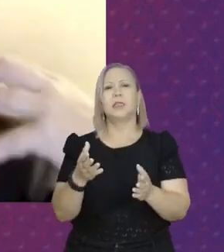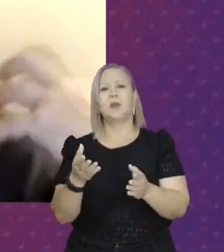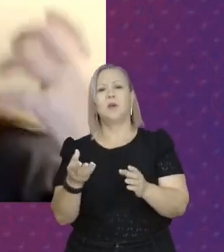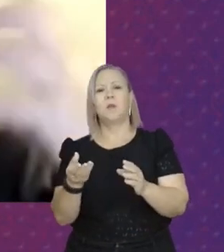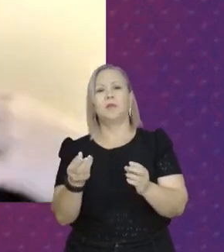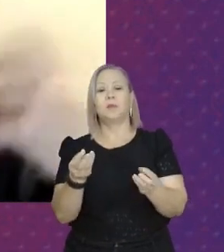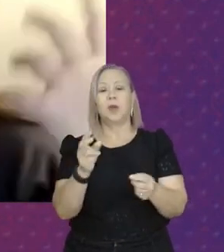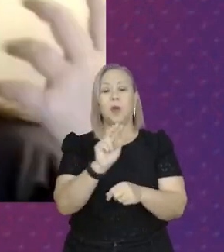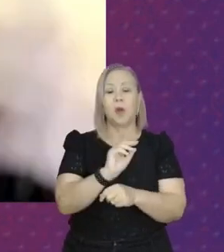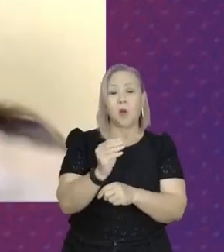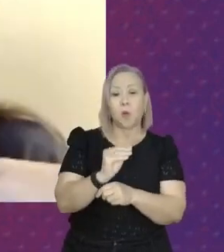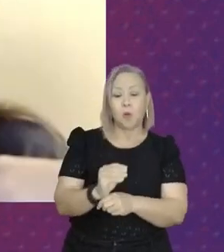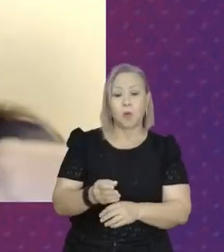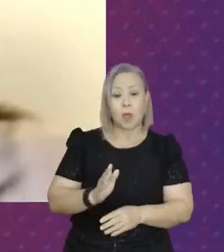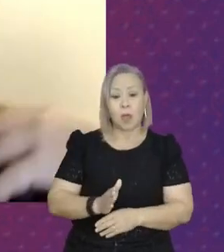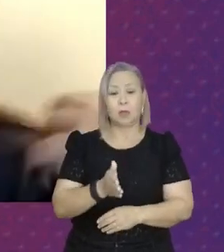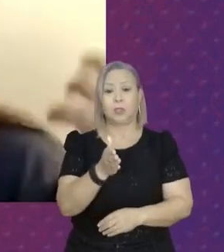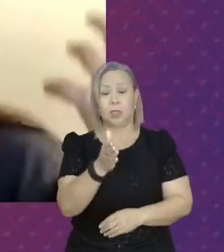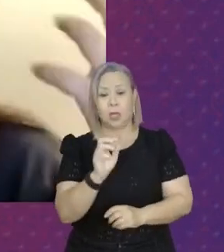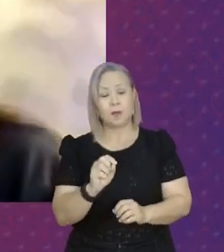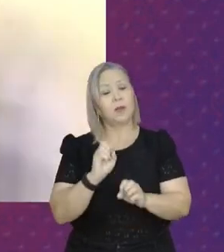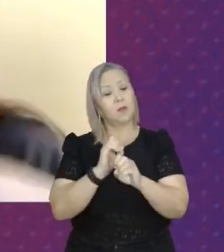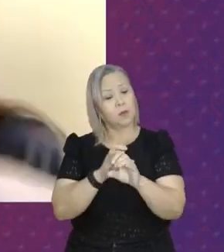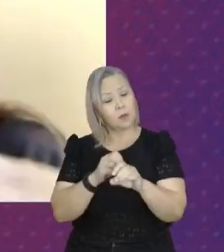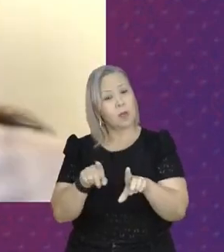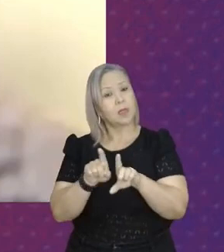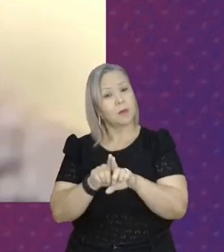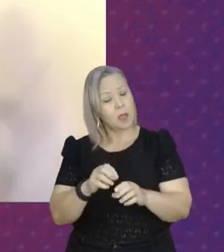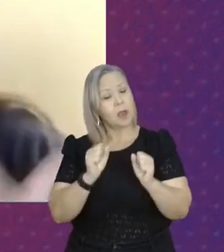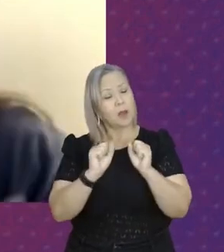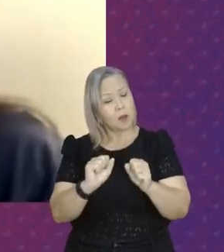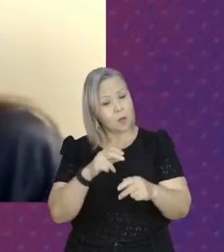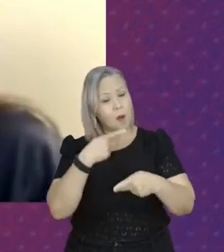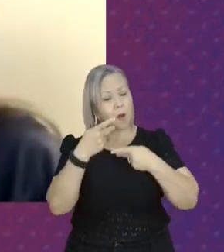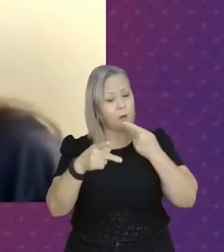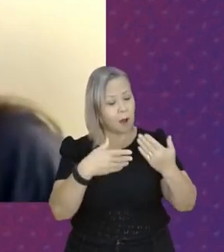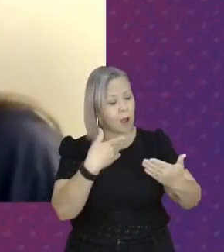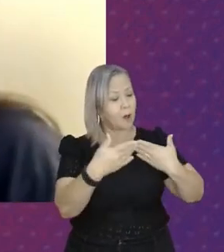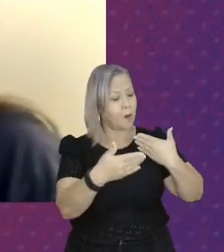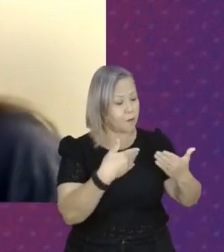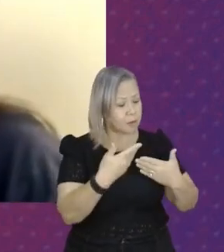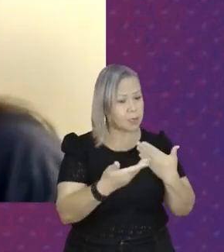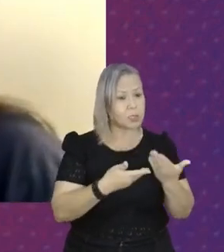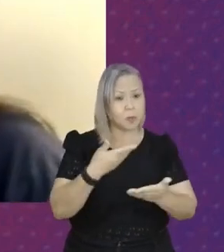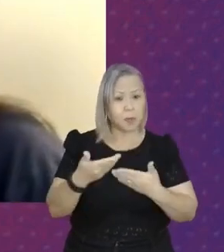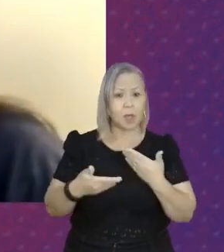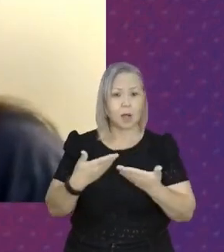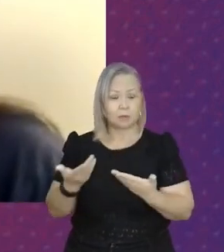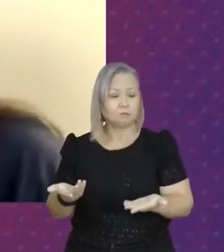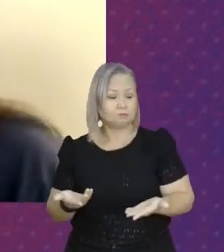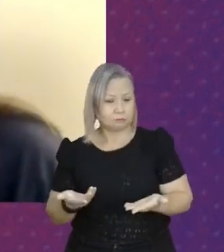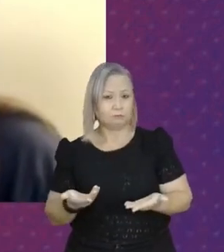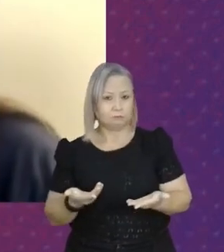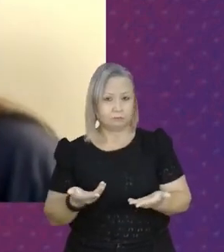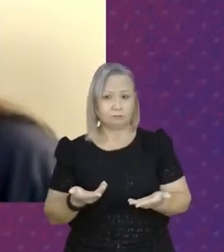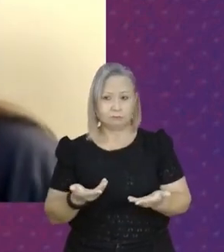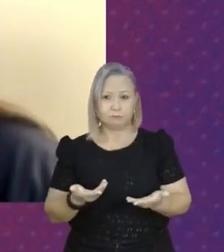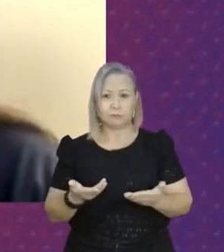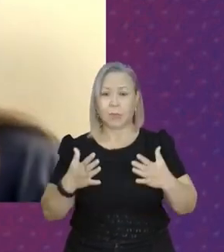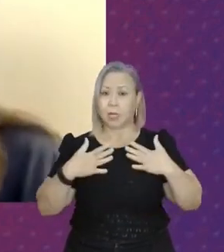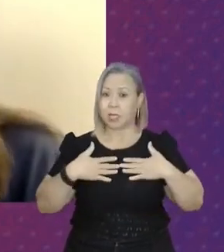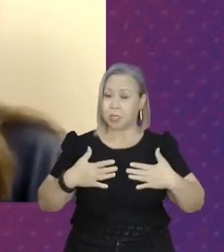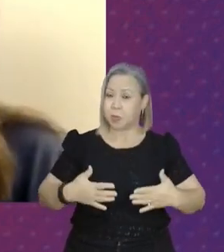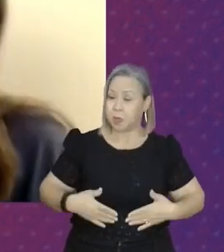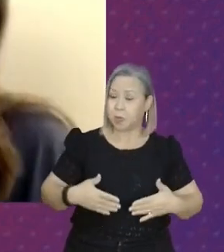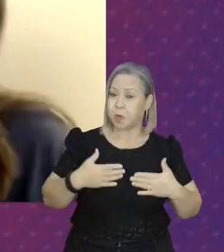fralda, você está educando também. Você pode falar com aquela criança sobre a relação com o corpo,